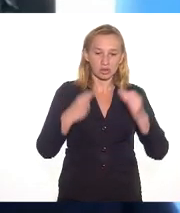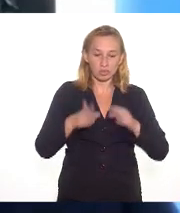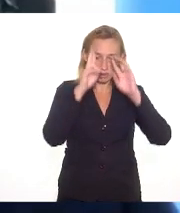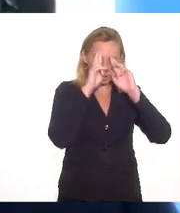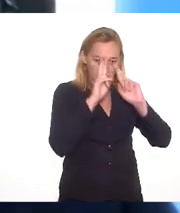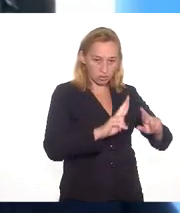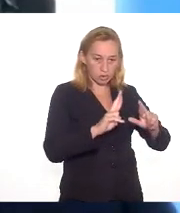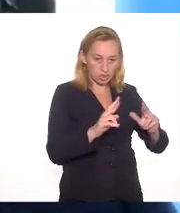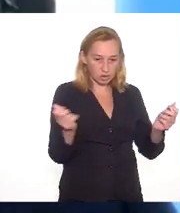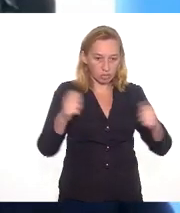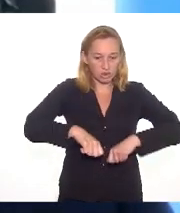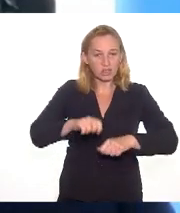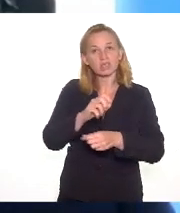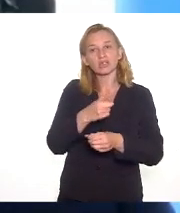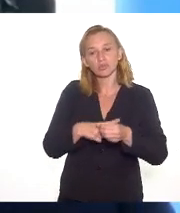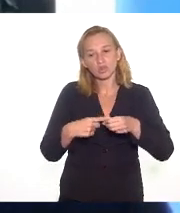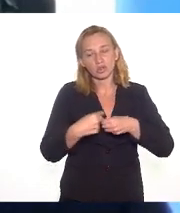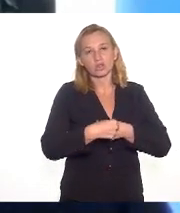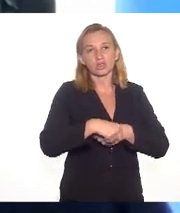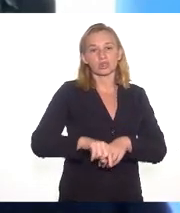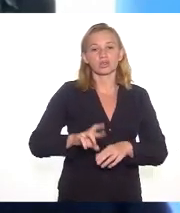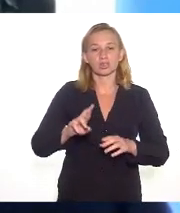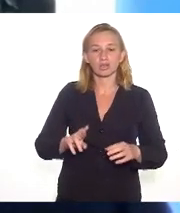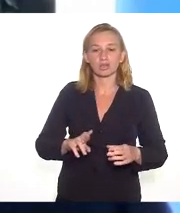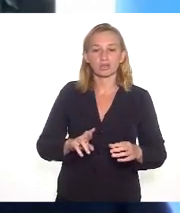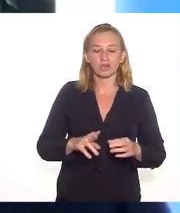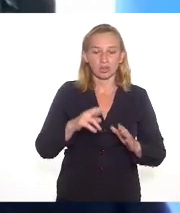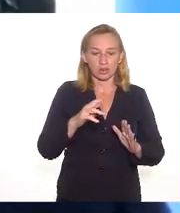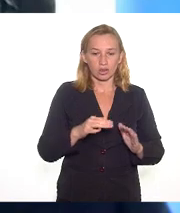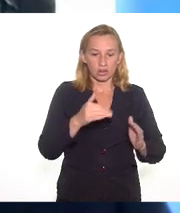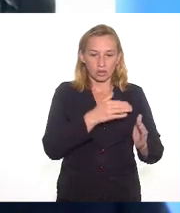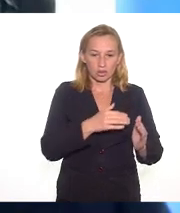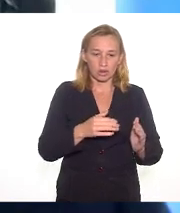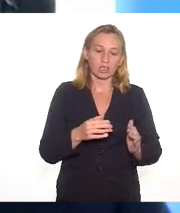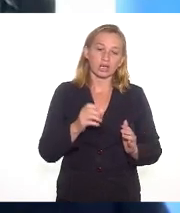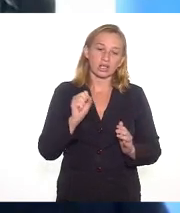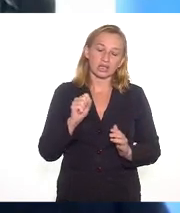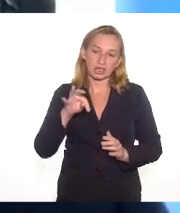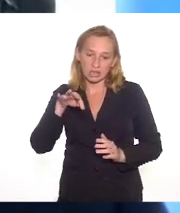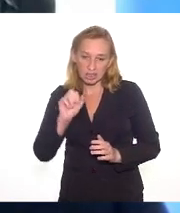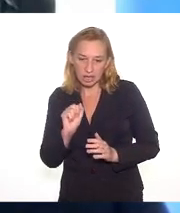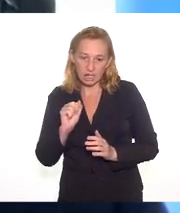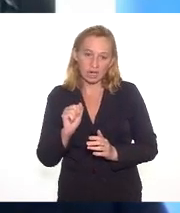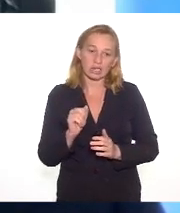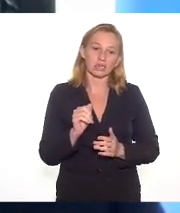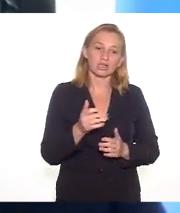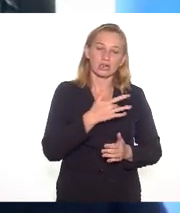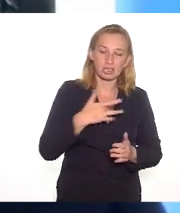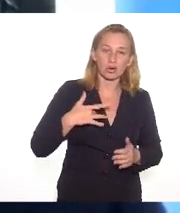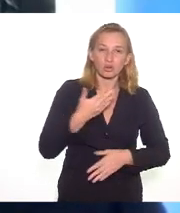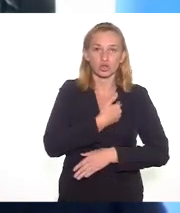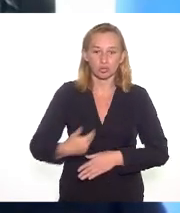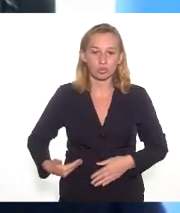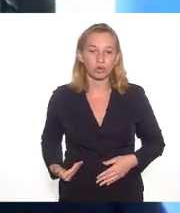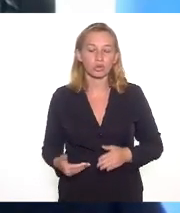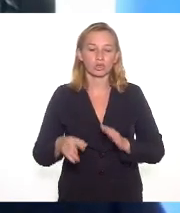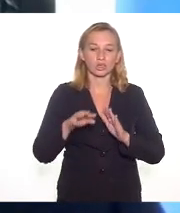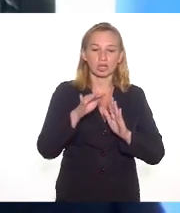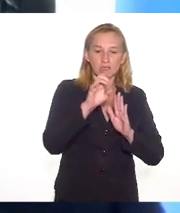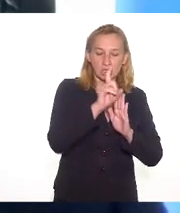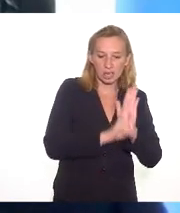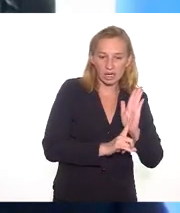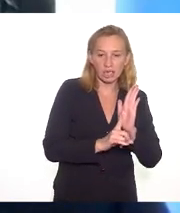as competências municipais e as autoridades sanitárias durante o período de reconhecimento de emergência na saúde pública, decreto pelo